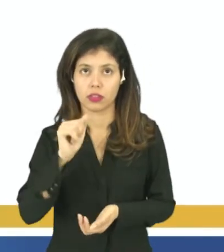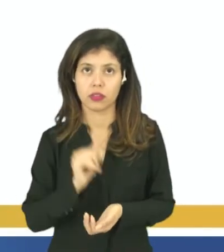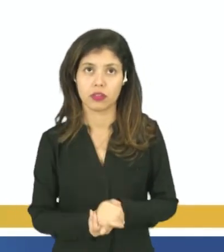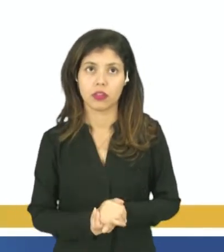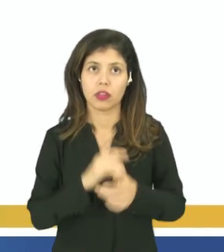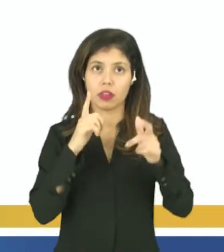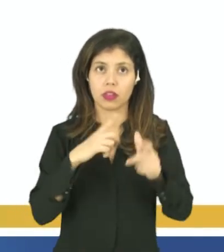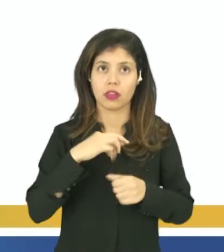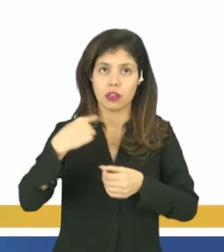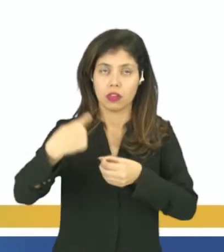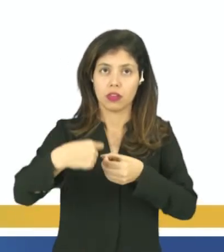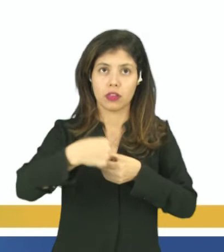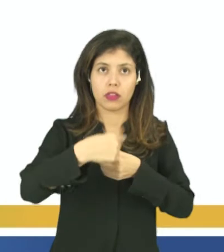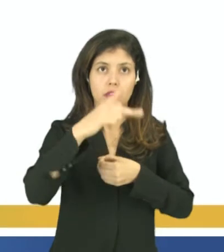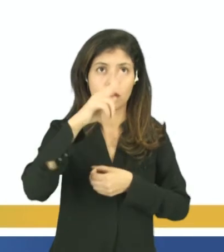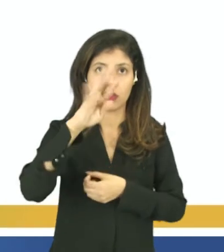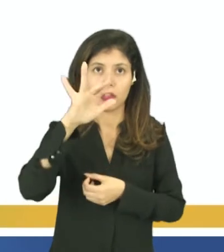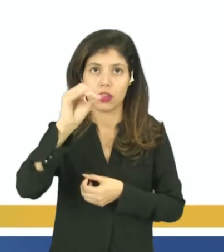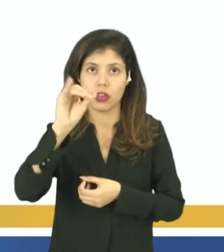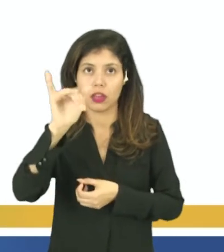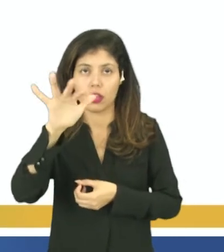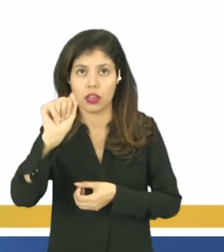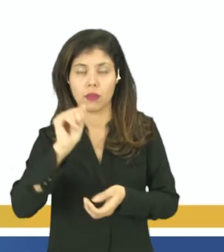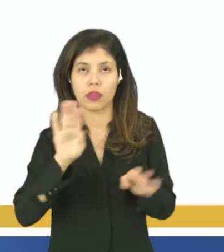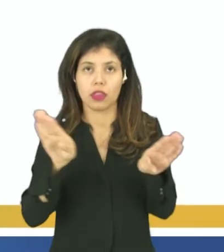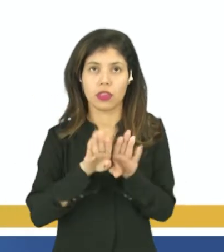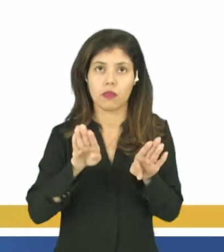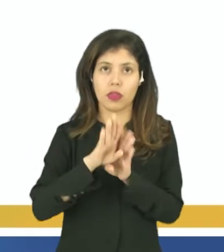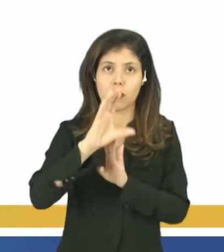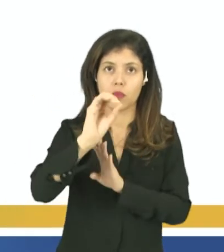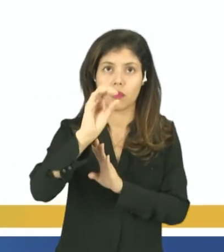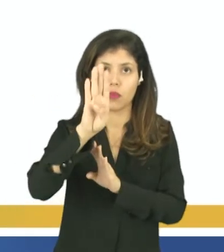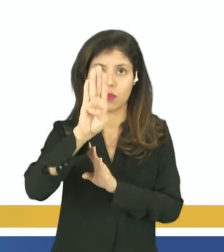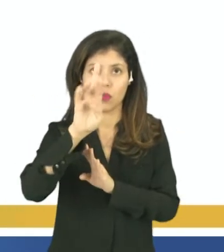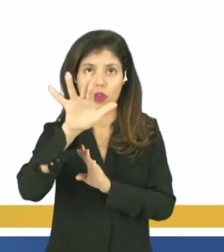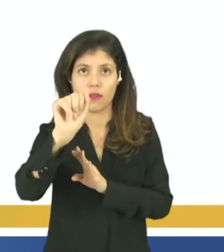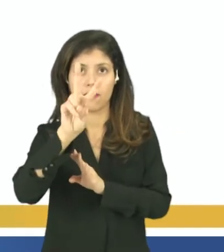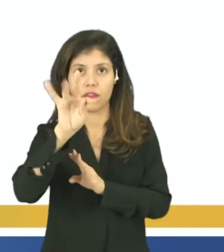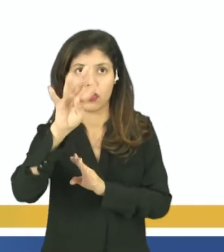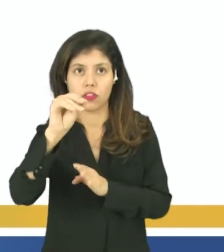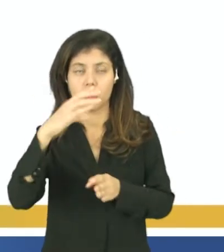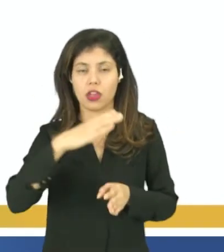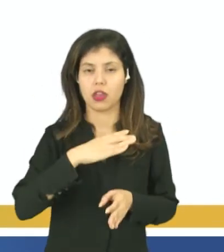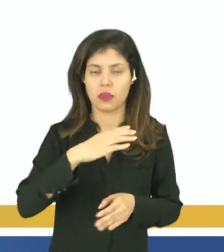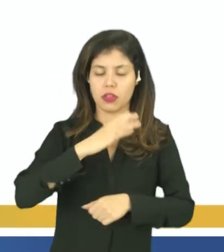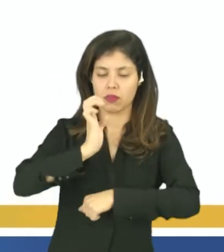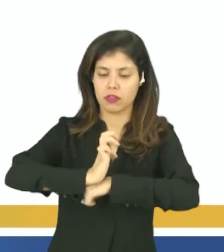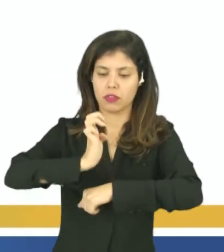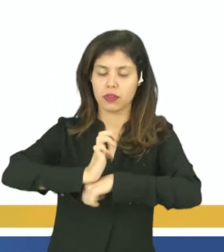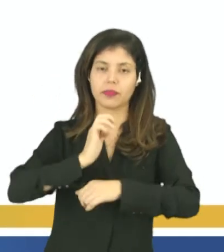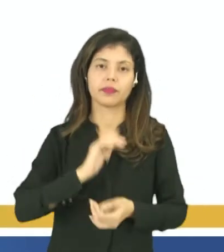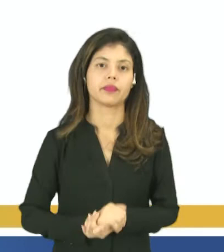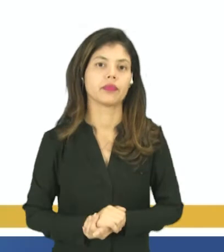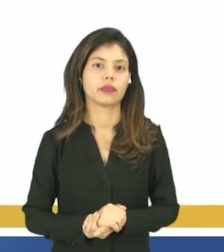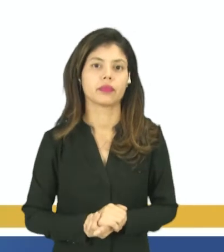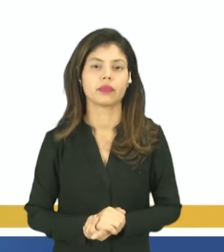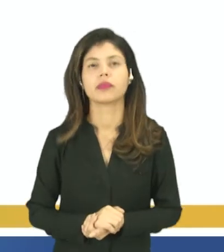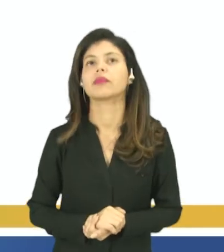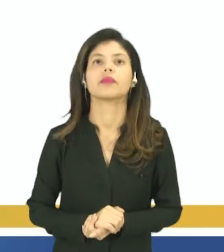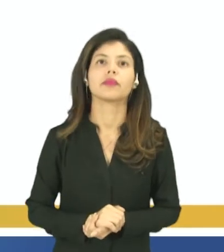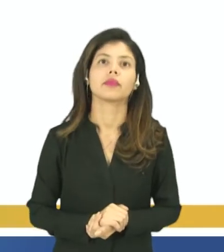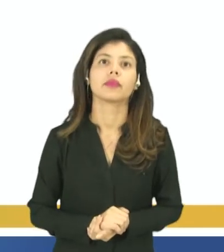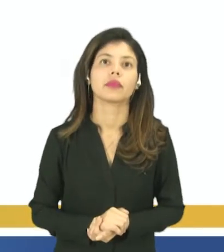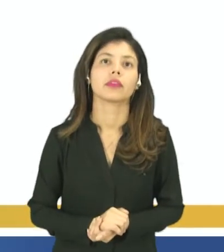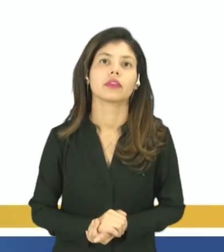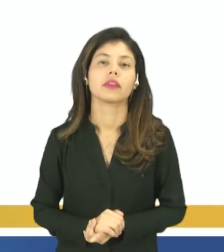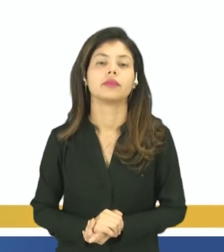nos municípios de Pacaraima e Boa Vista, capital do estado. É bom lembrar que isso criou também momentos tensos, porque